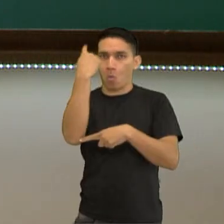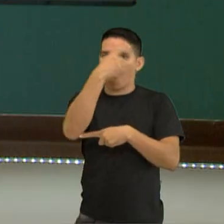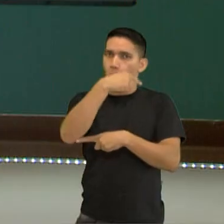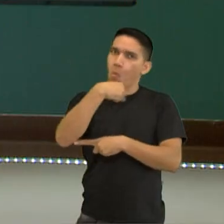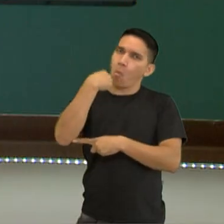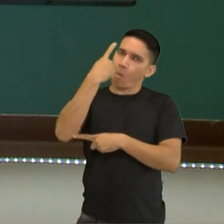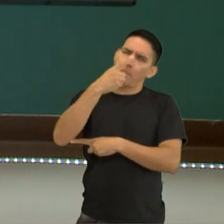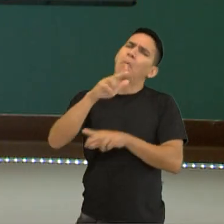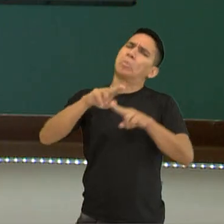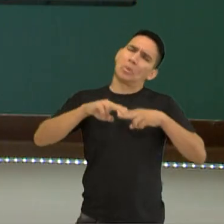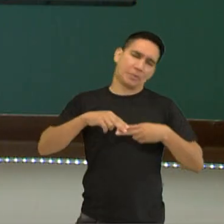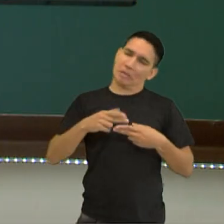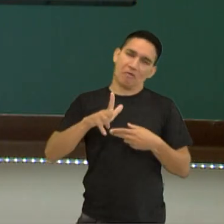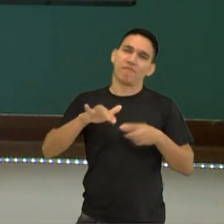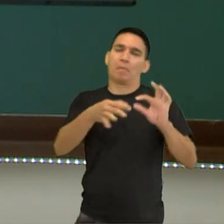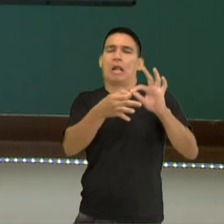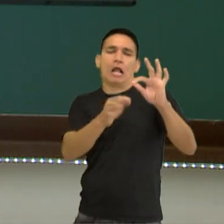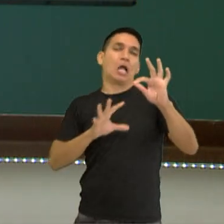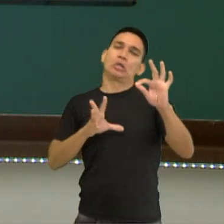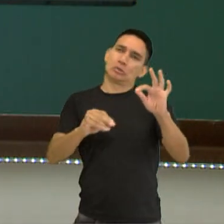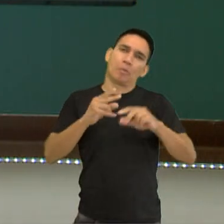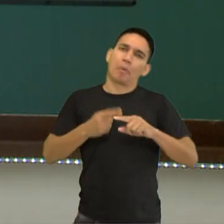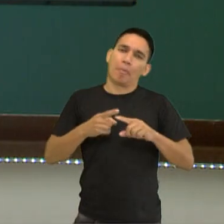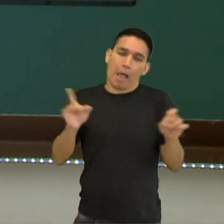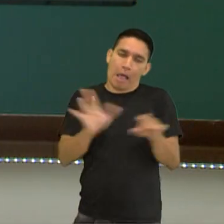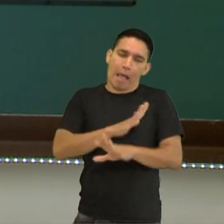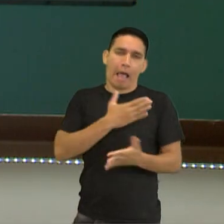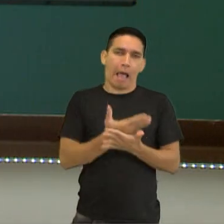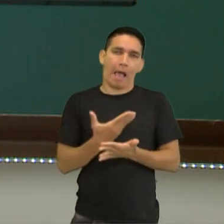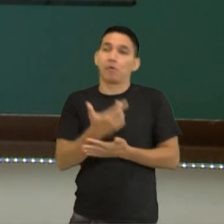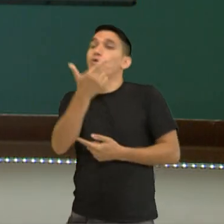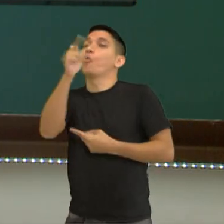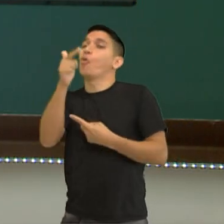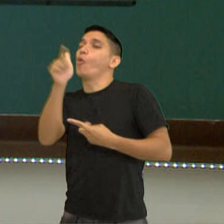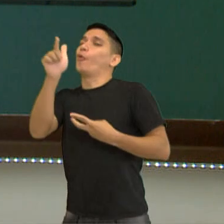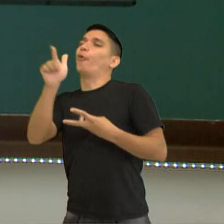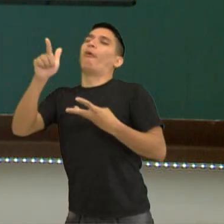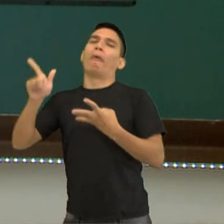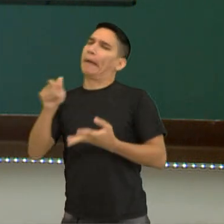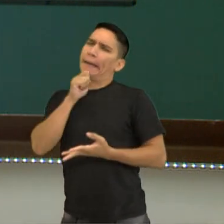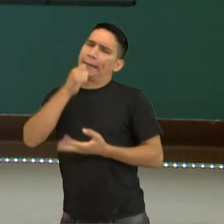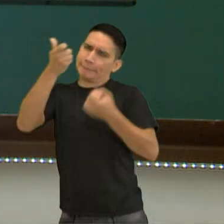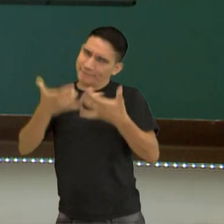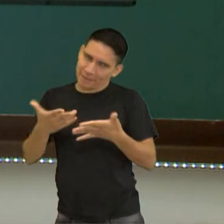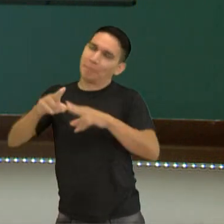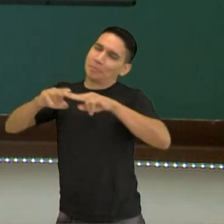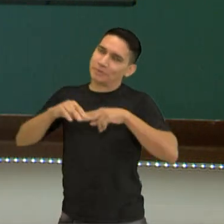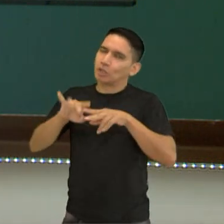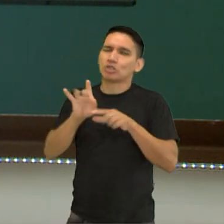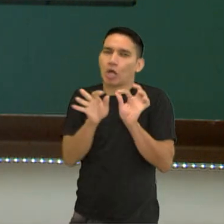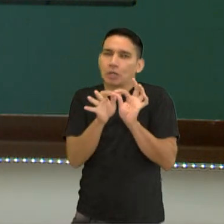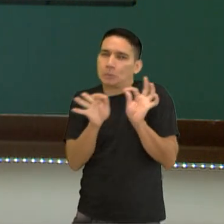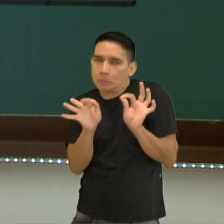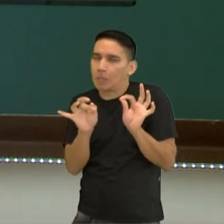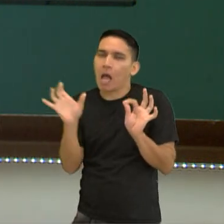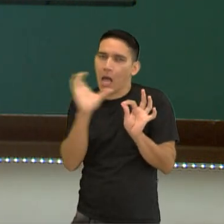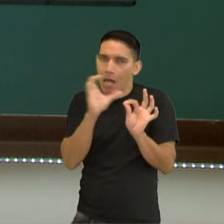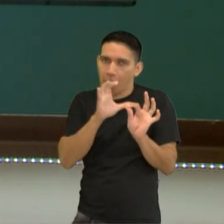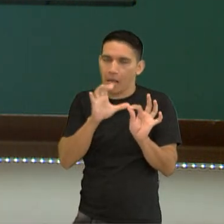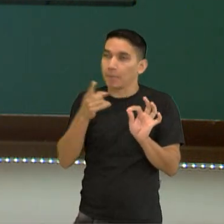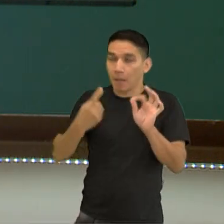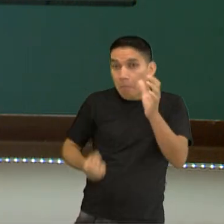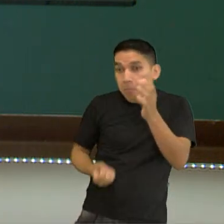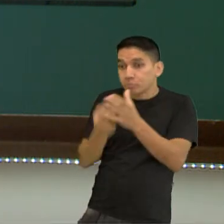Então não vou passar aqui, porque senão acaba a nossa aula, eu nem falo dos outros movimentos, das outras coisas que a gente tem que falar, da sessão que surge lá